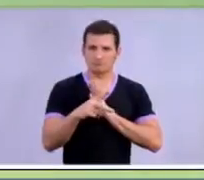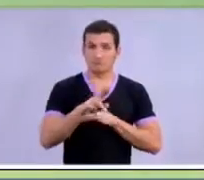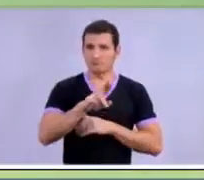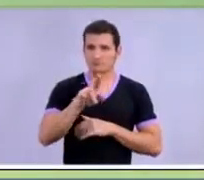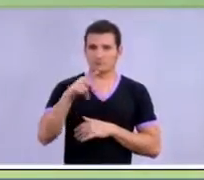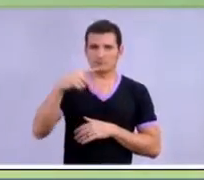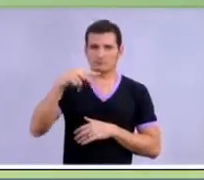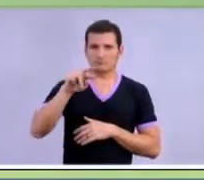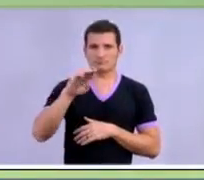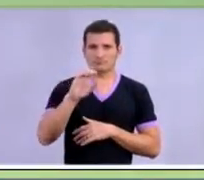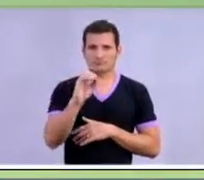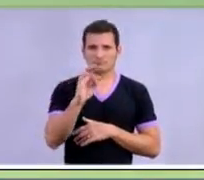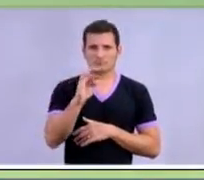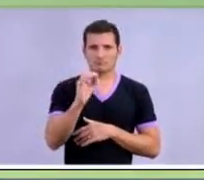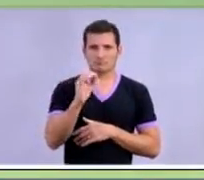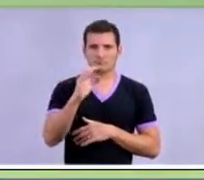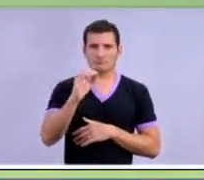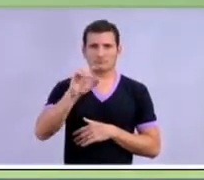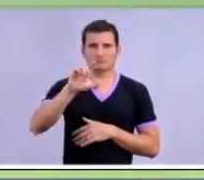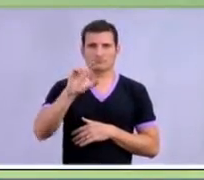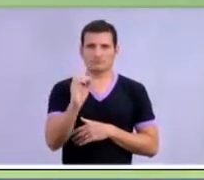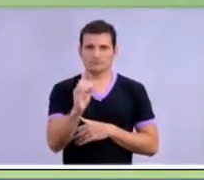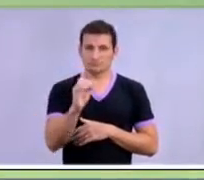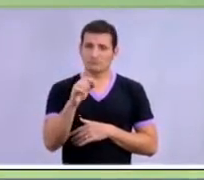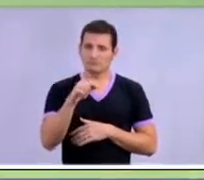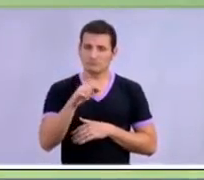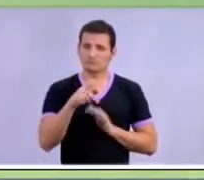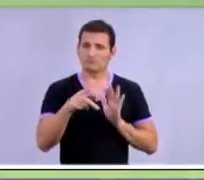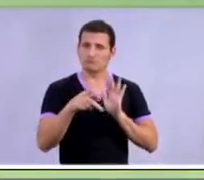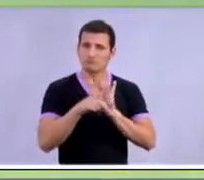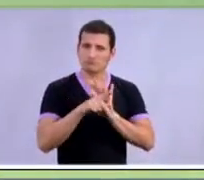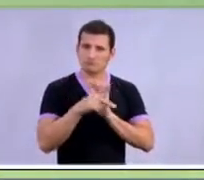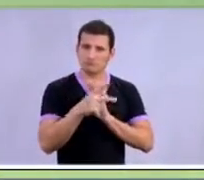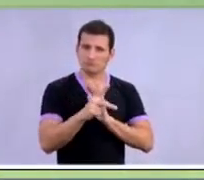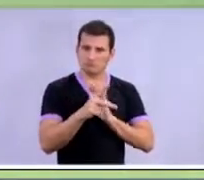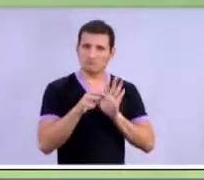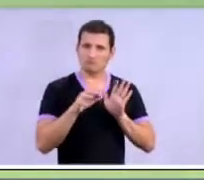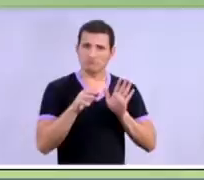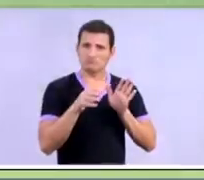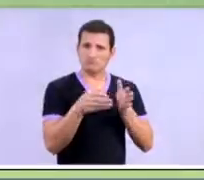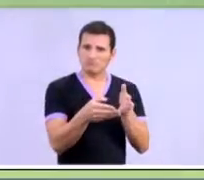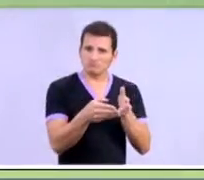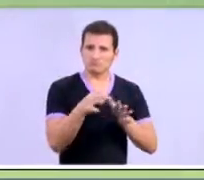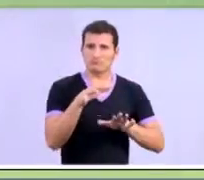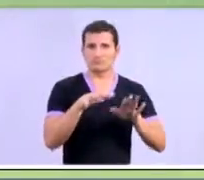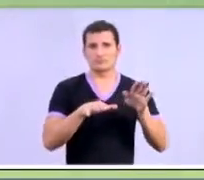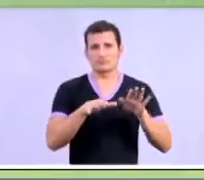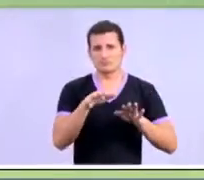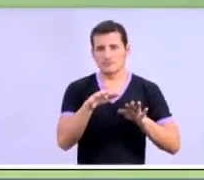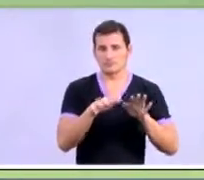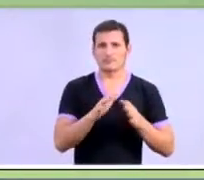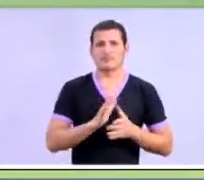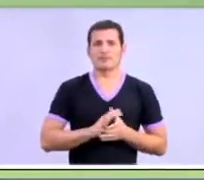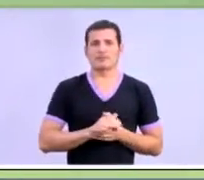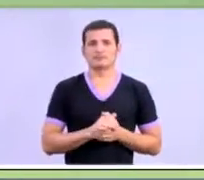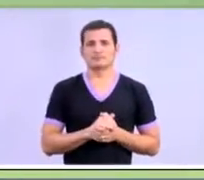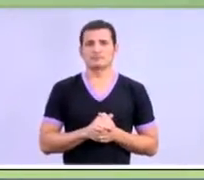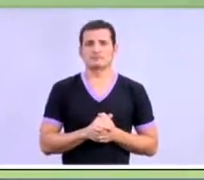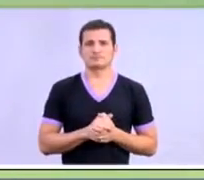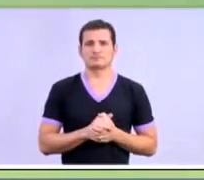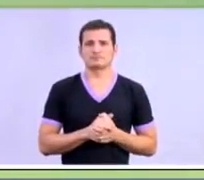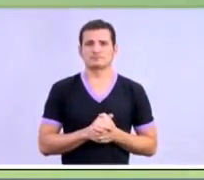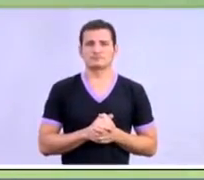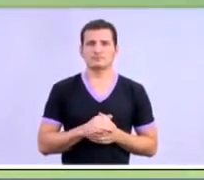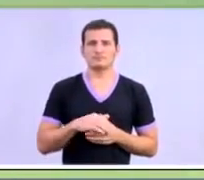protocolos. Os protocolos são específicos para as características da conversação e em